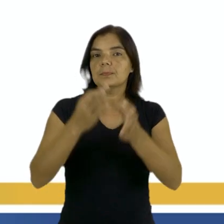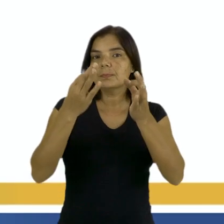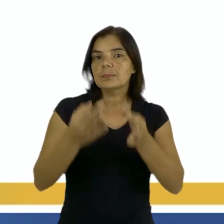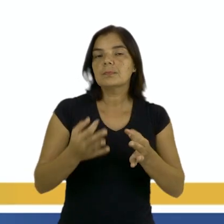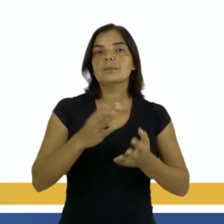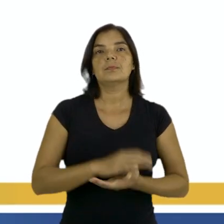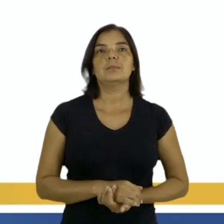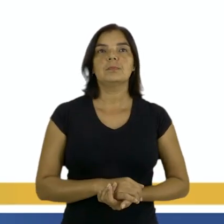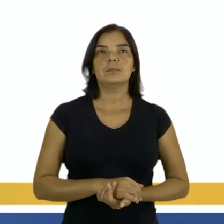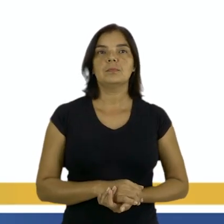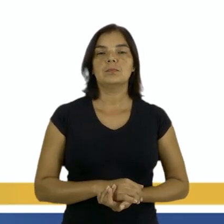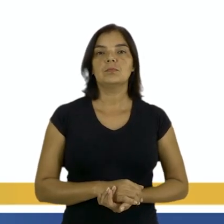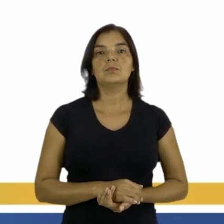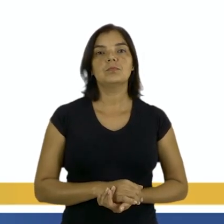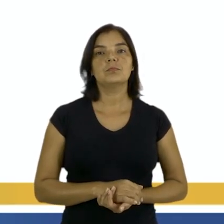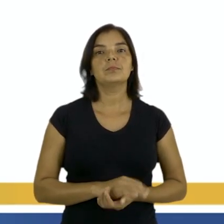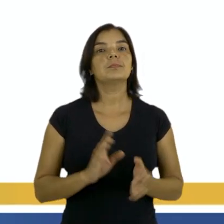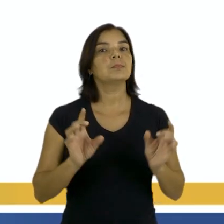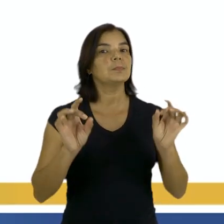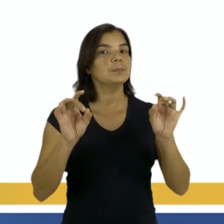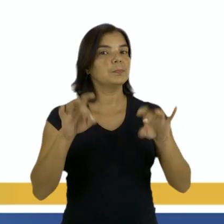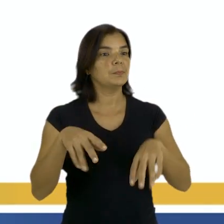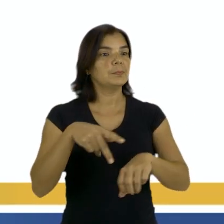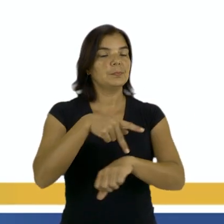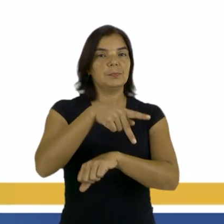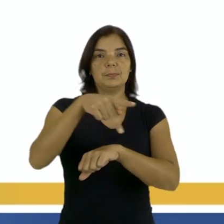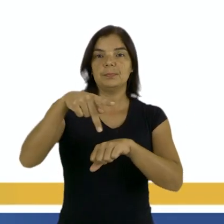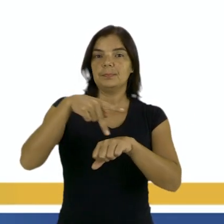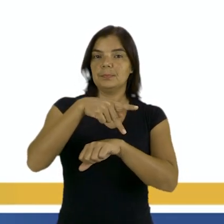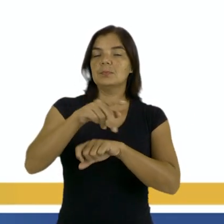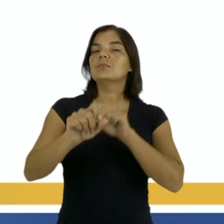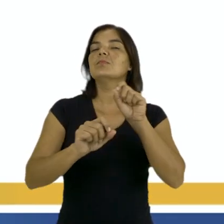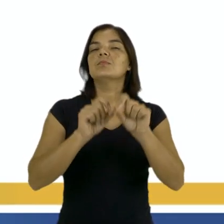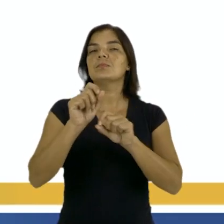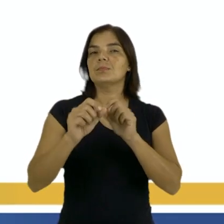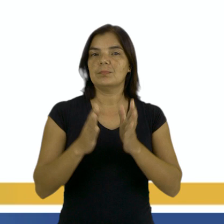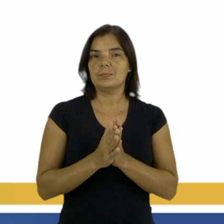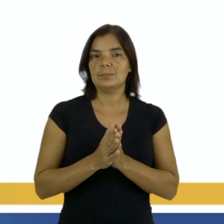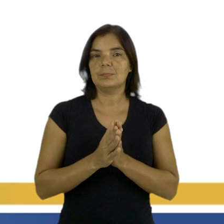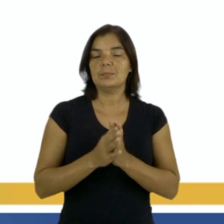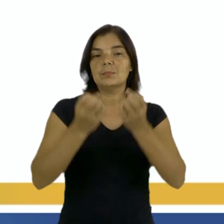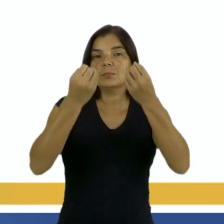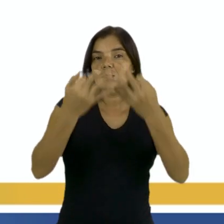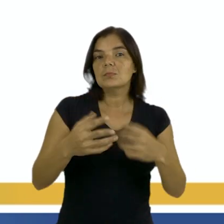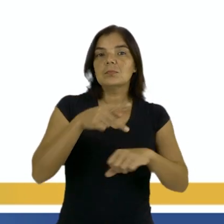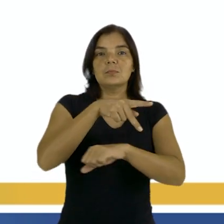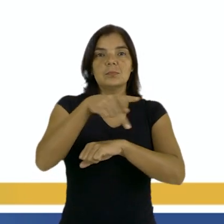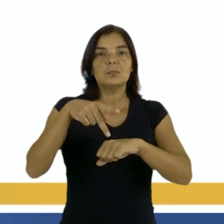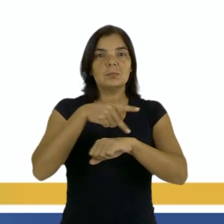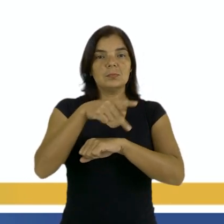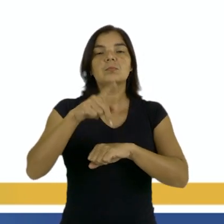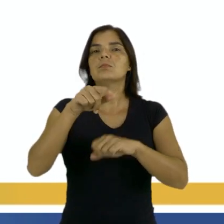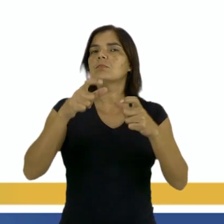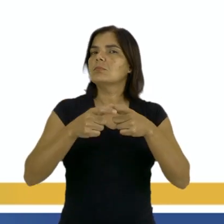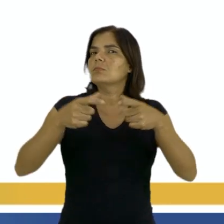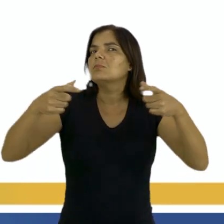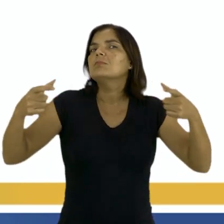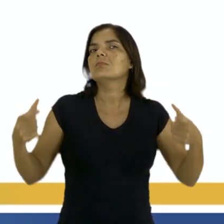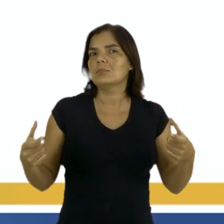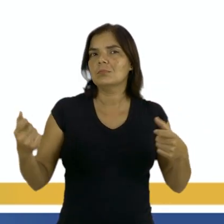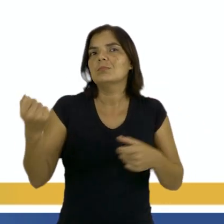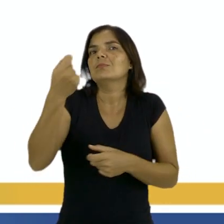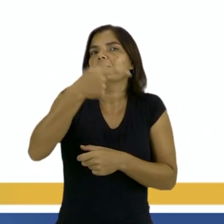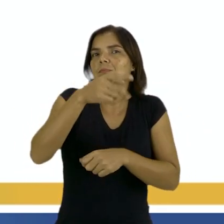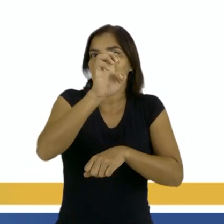certo? E por último, nós vamos falar sobre o que é país. Bom, a definição de país, ela é ampla, ela é mais ampla